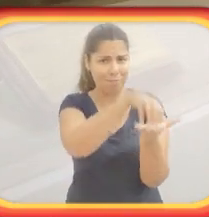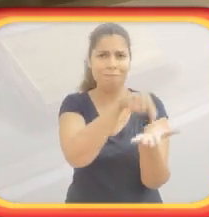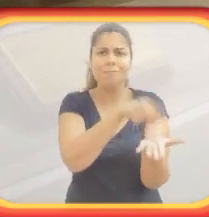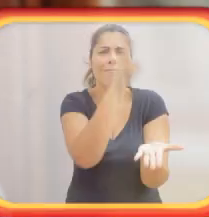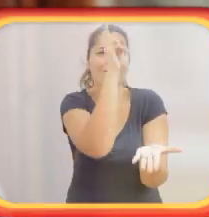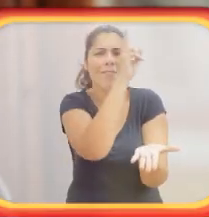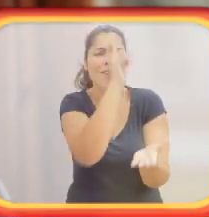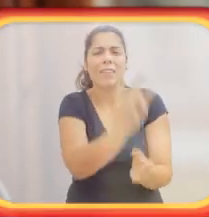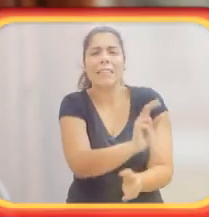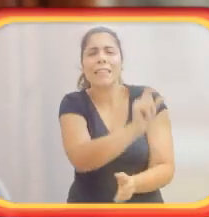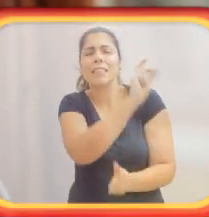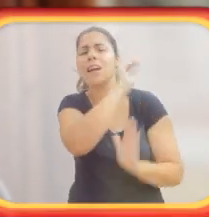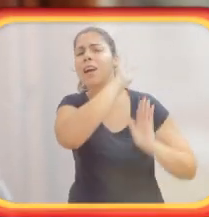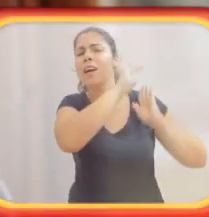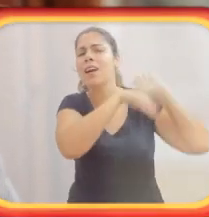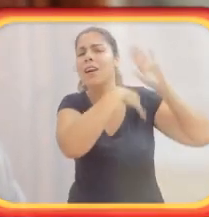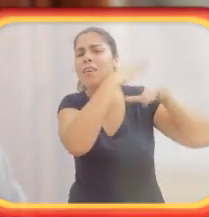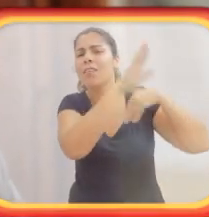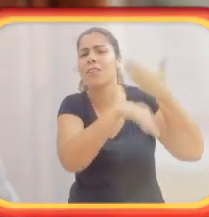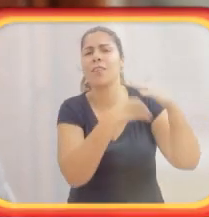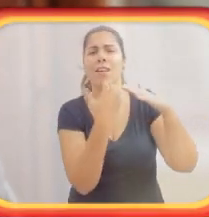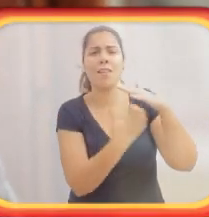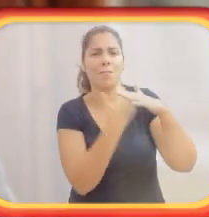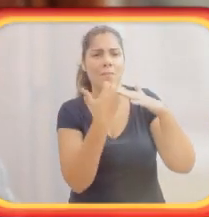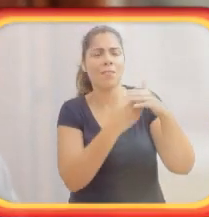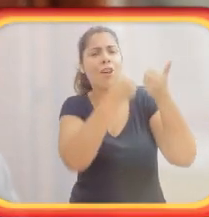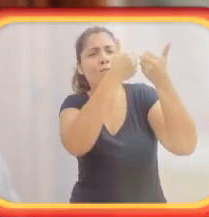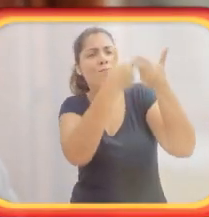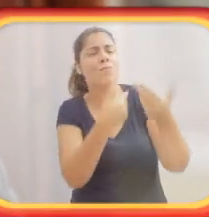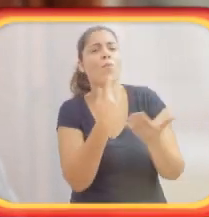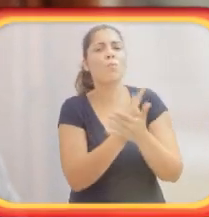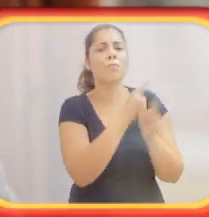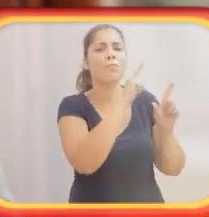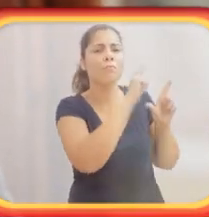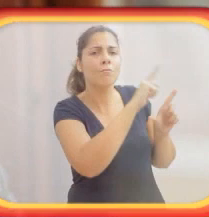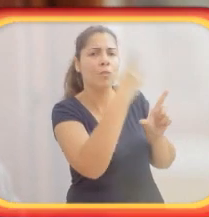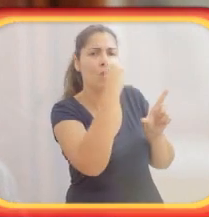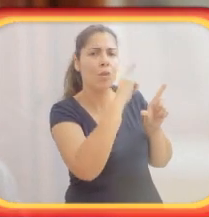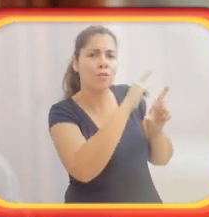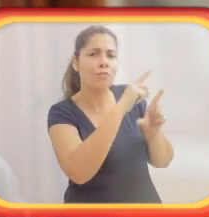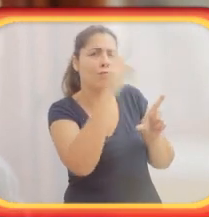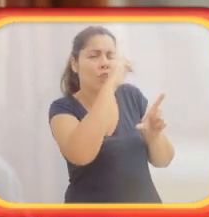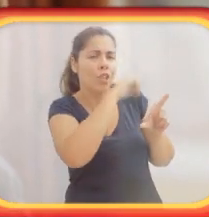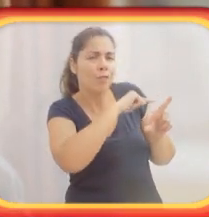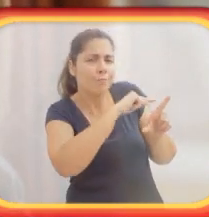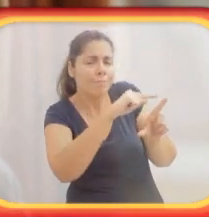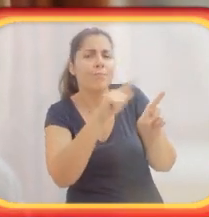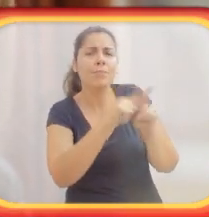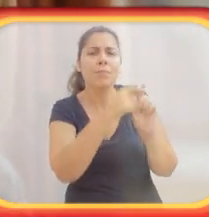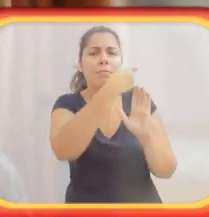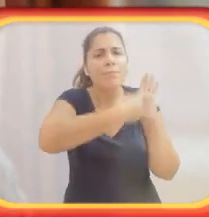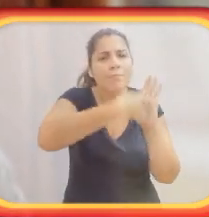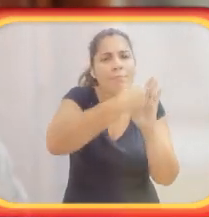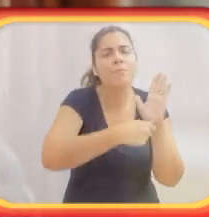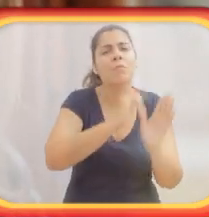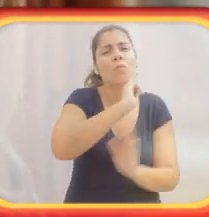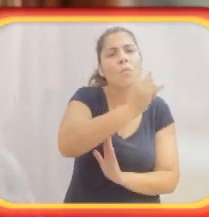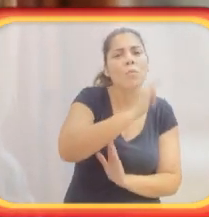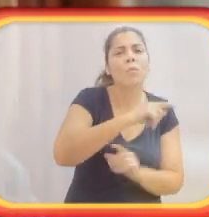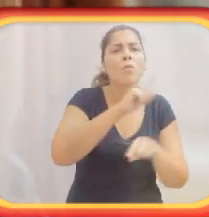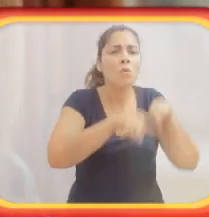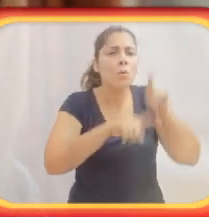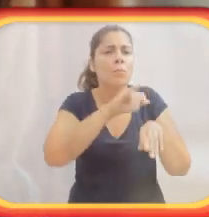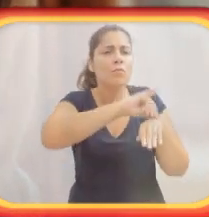dois núcleos distintos. No primeiro núcleo temos a história e a evolução da